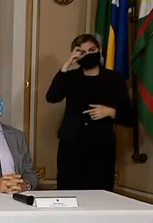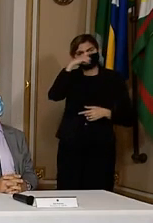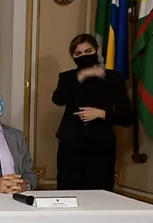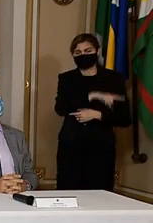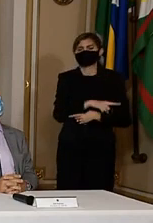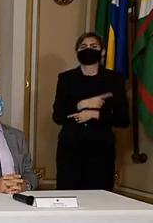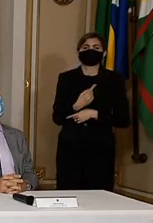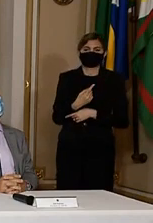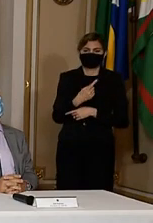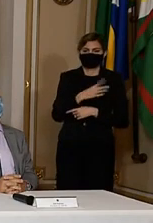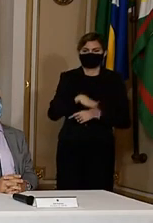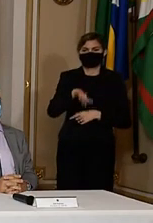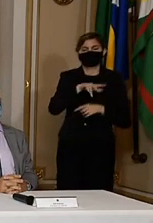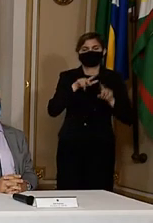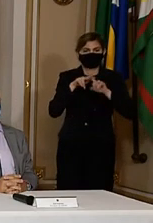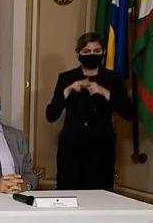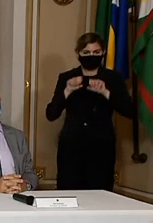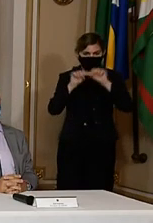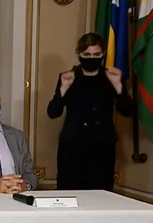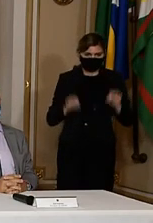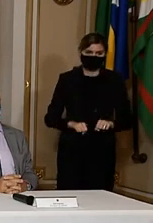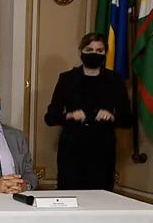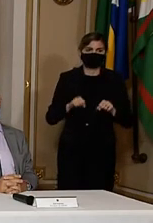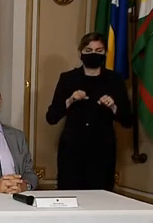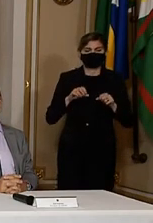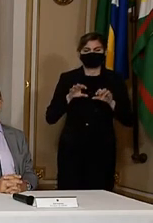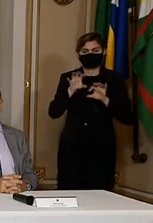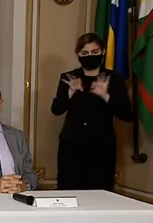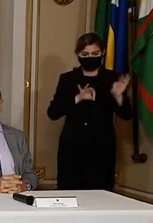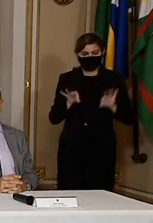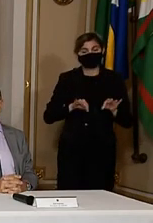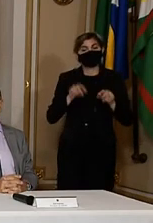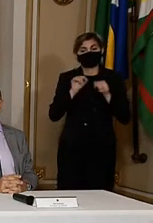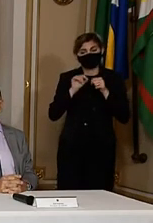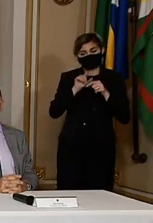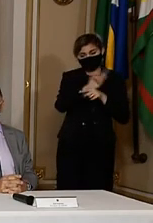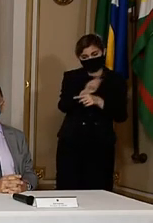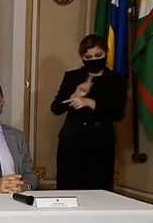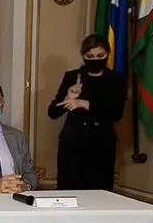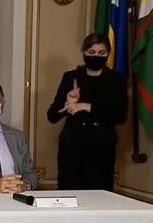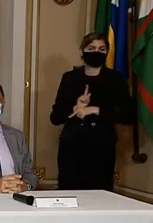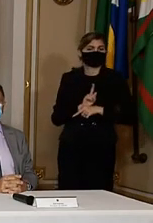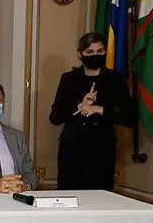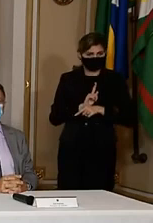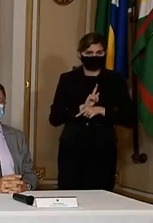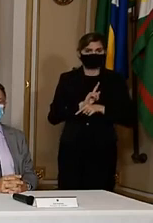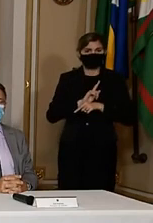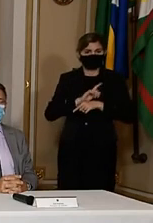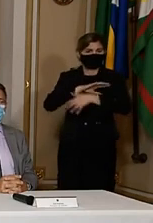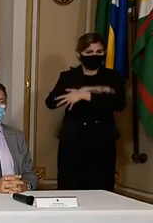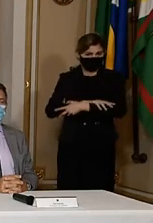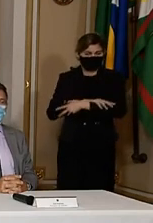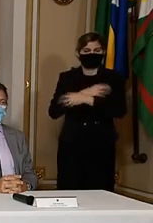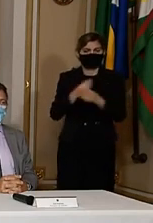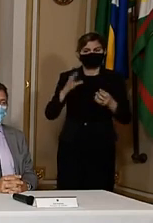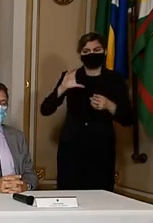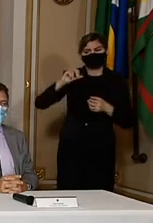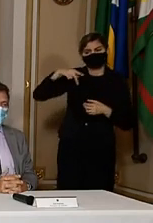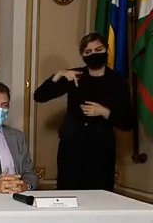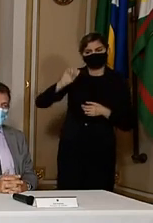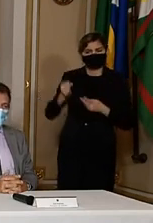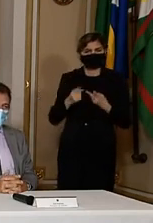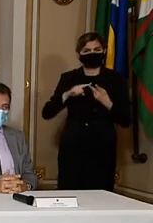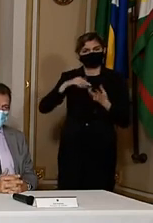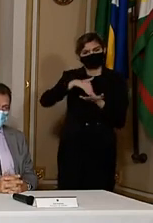de operação e manutenção dos sistemas implantados fazer uma gestão compartilhada entre a Compesa